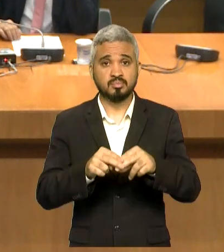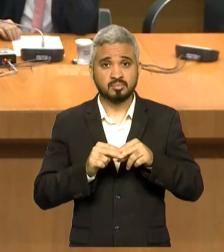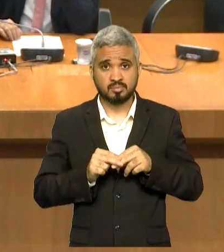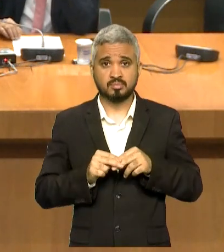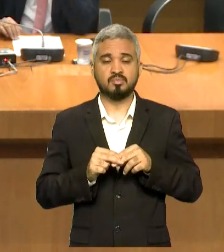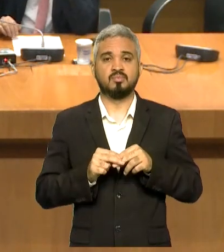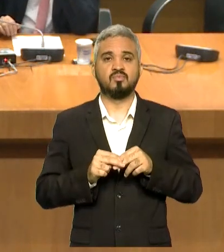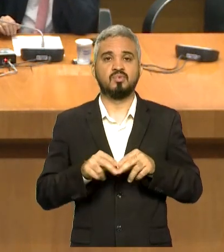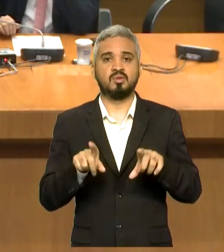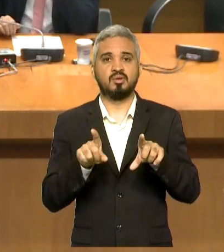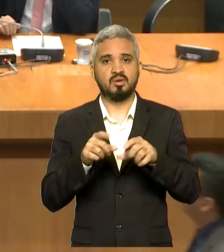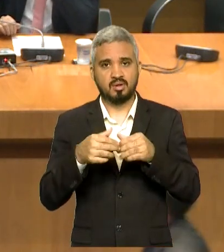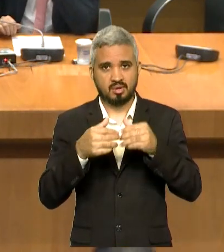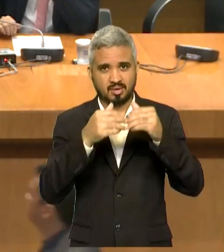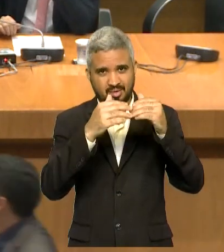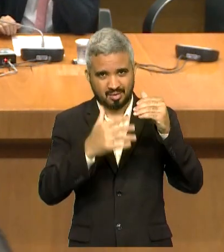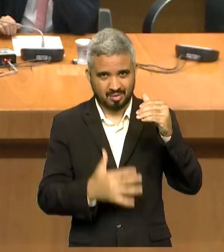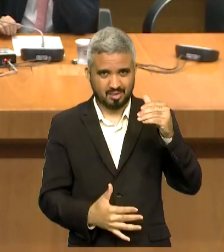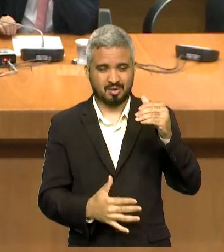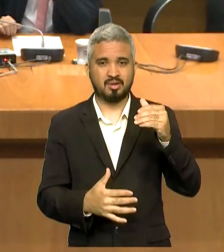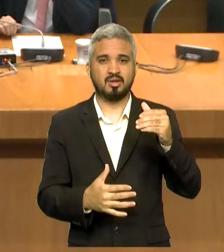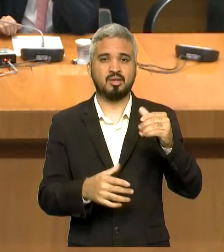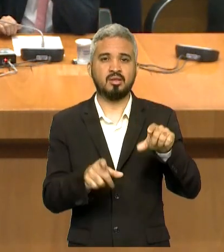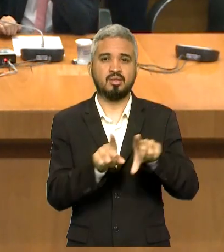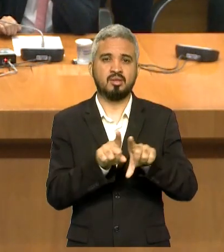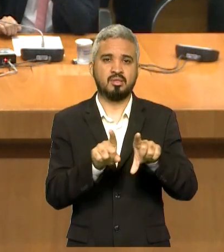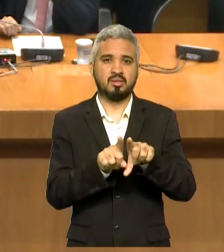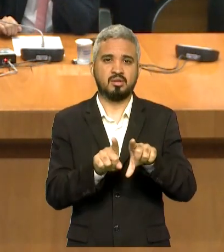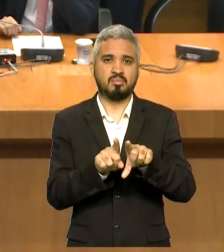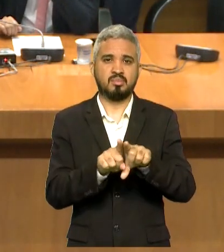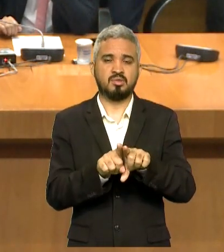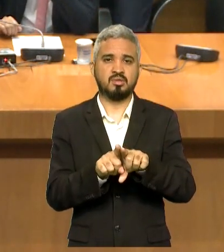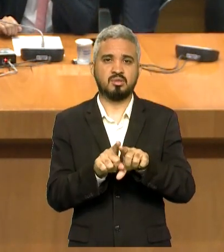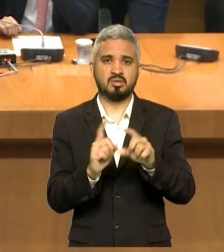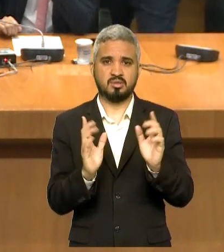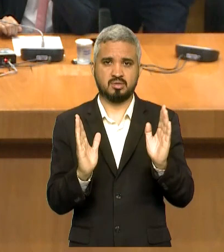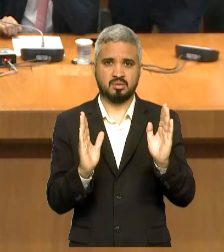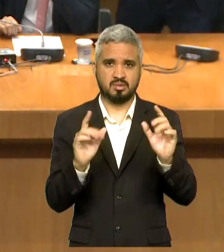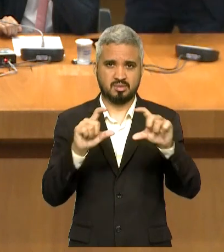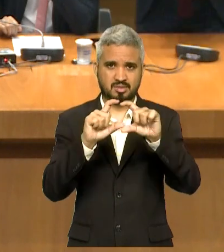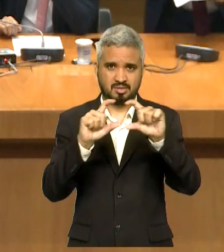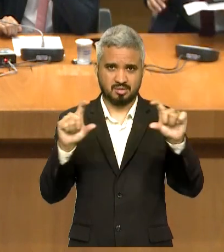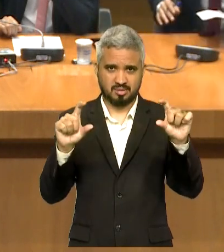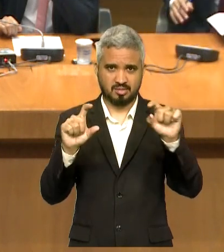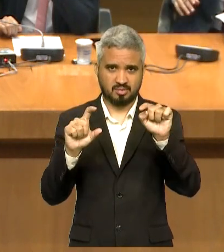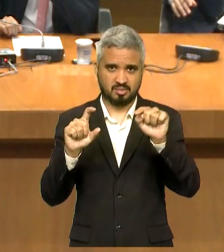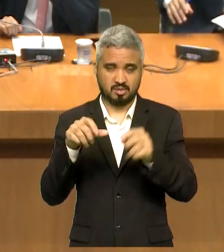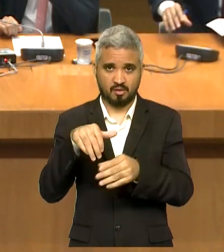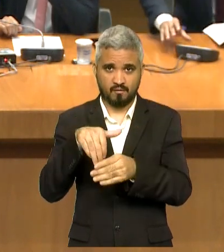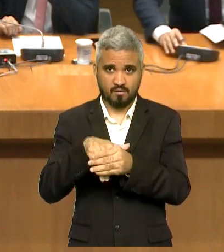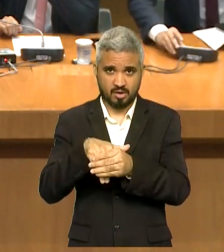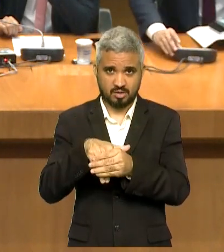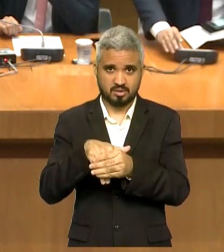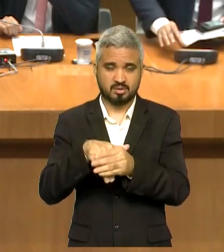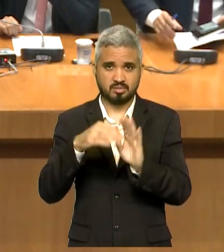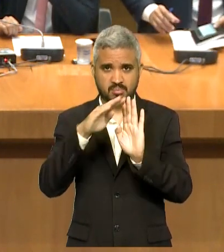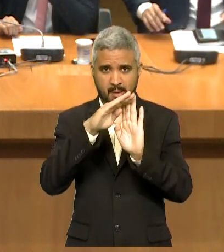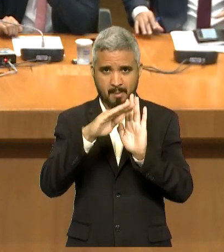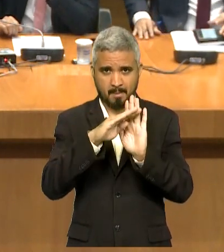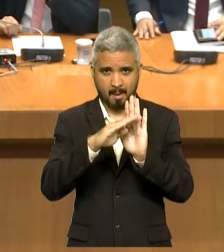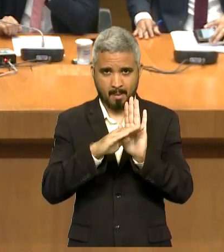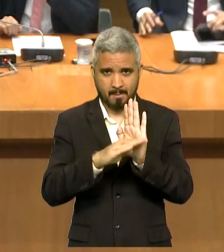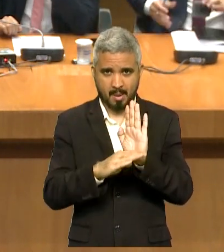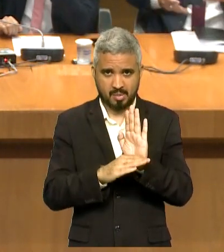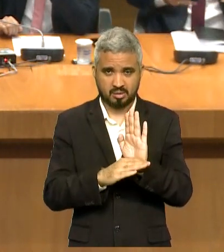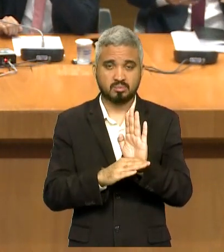assim prossegue. E também no trecho em que diz, nas votações da ordem do dia, quando